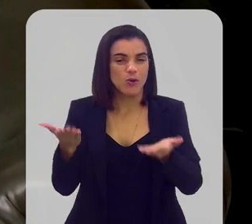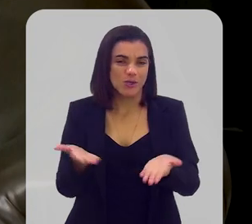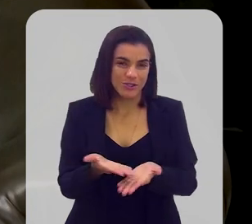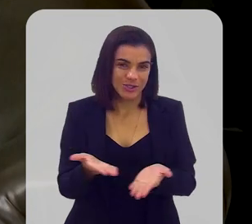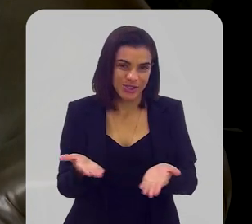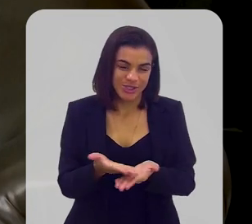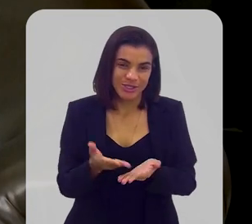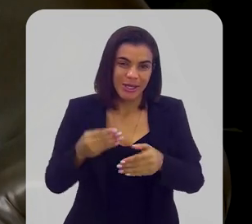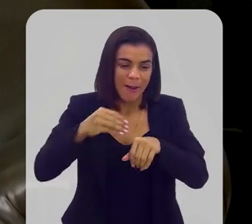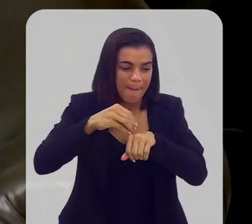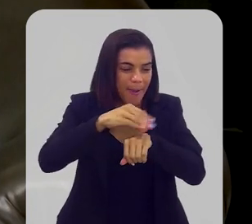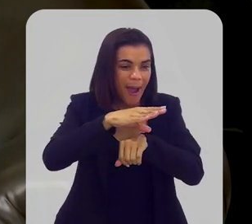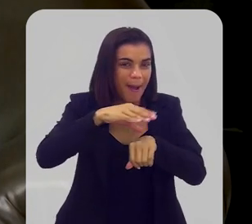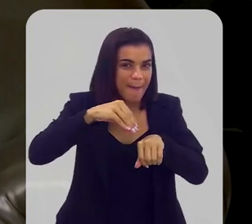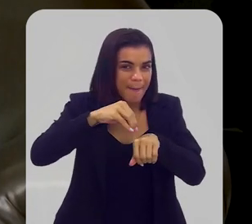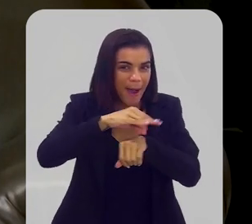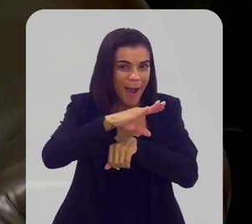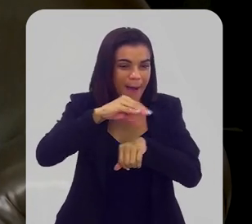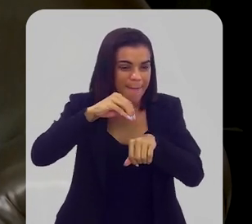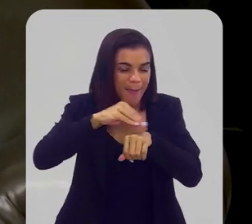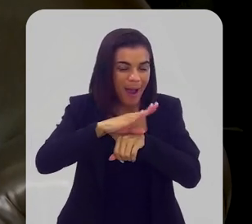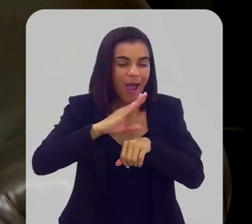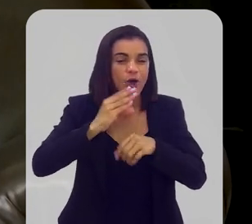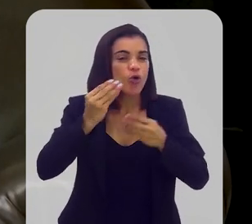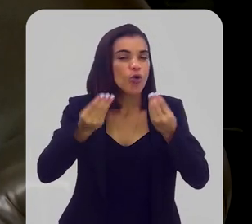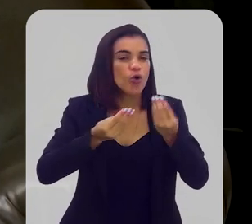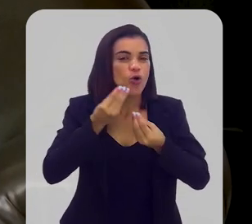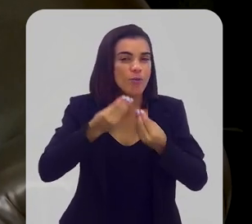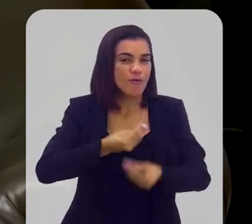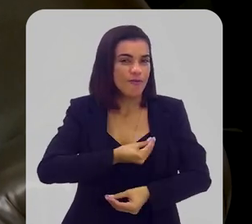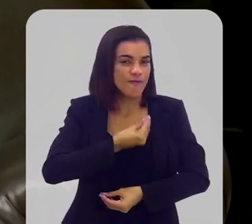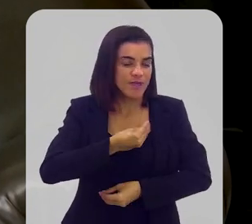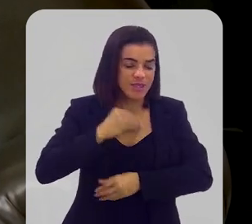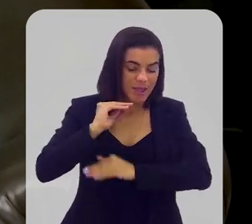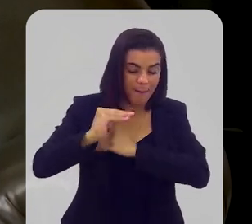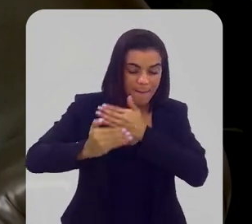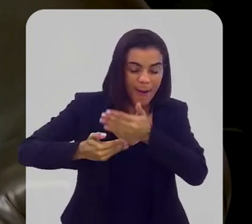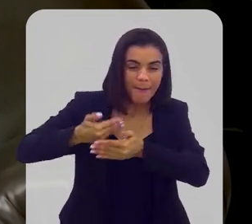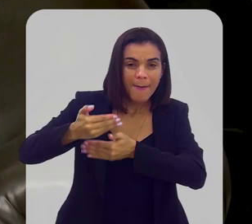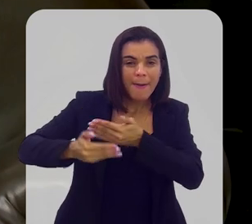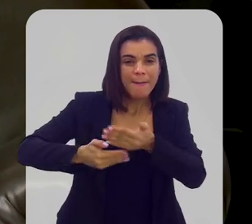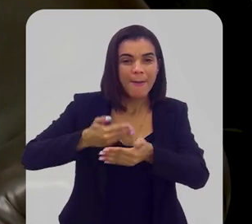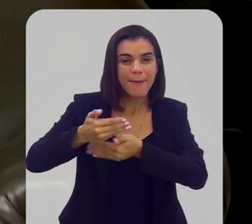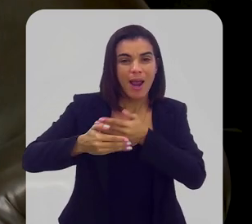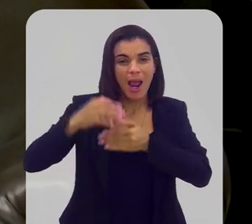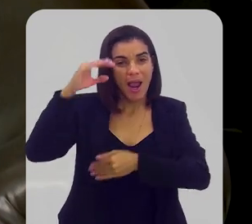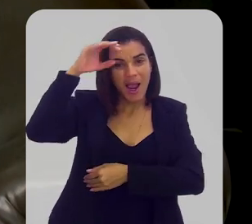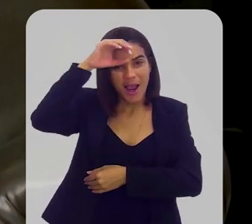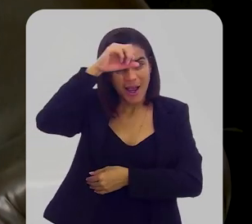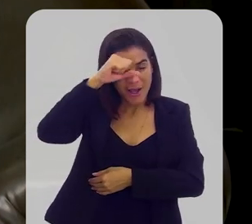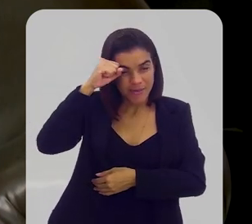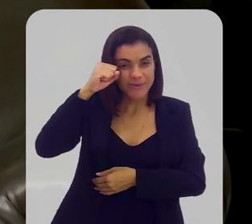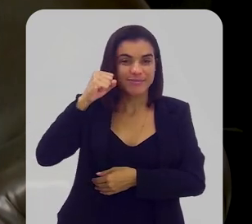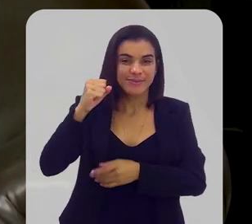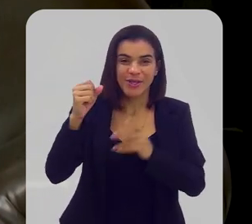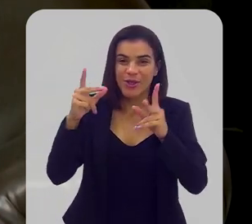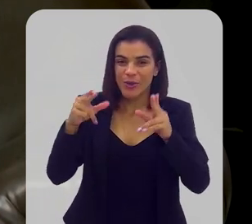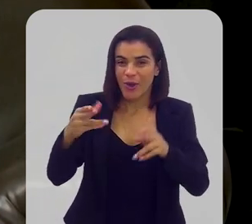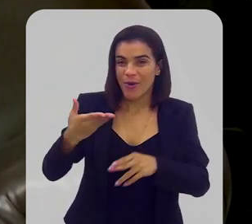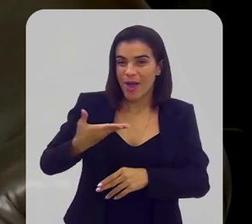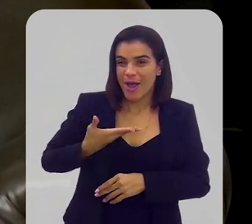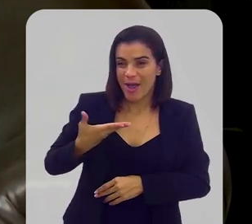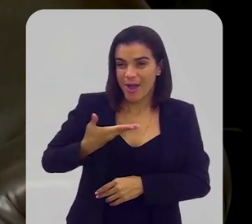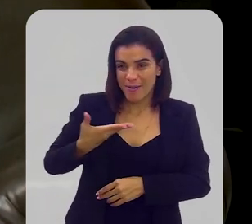gente vai passando para eles tudo aquilo que a gente... Toda a nossa trajetória, né? Toda a nossa caminhada, a nossa bagagem, né? Como diz o